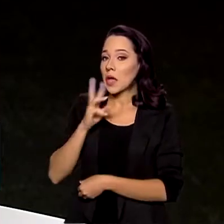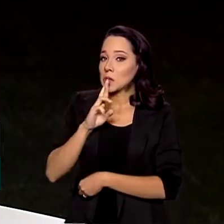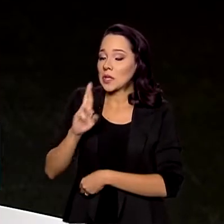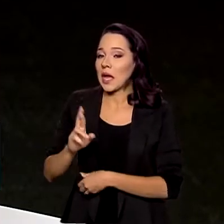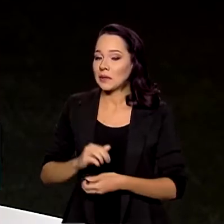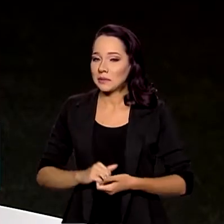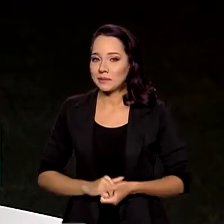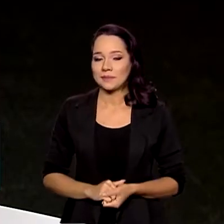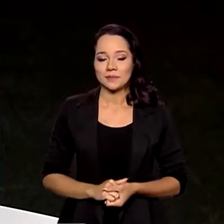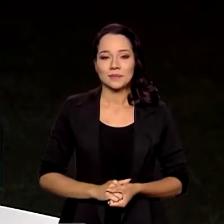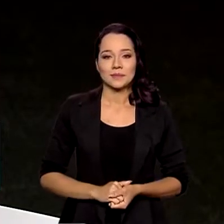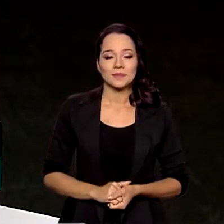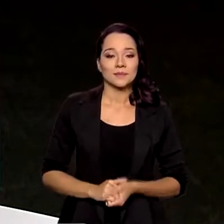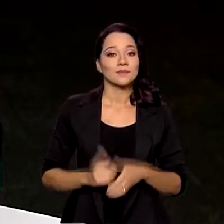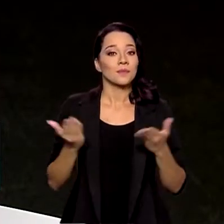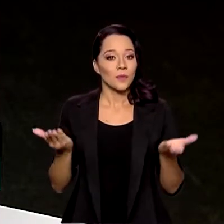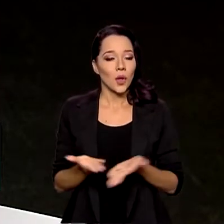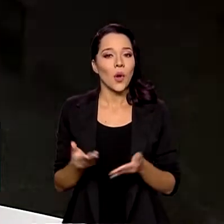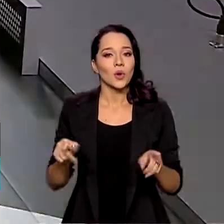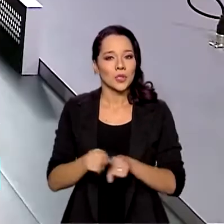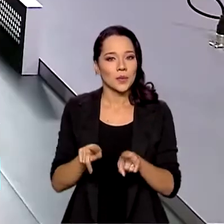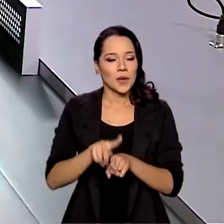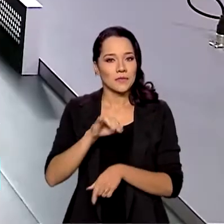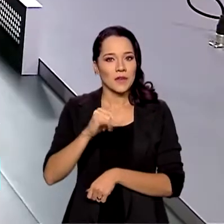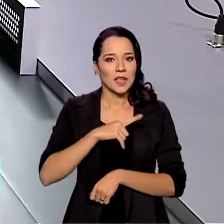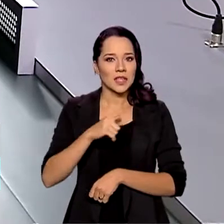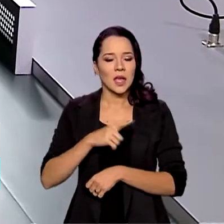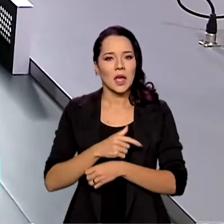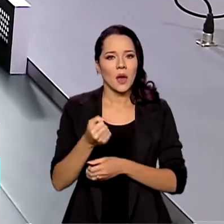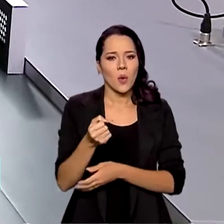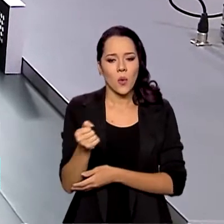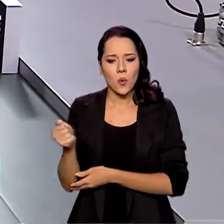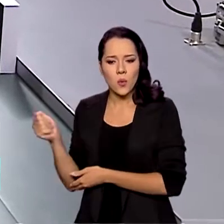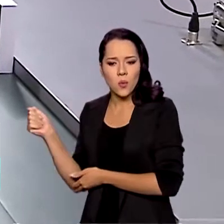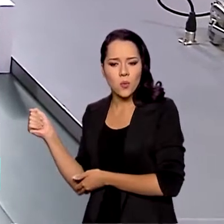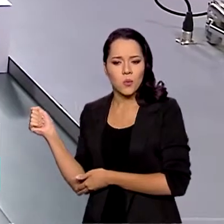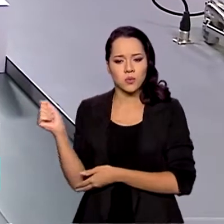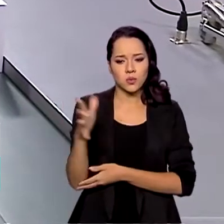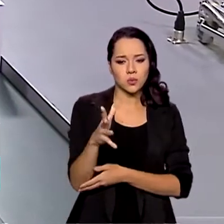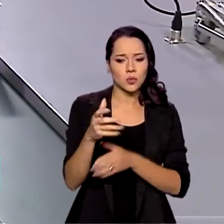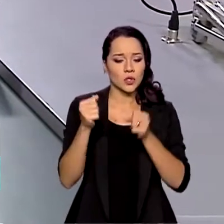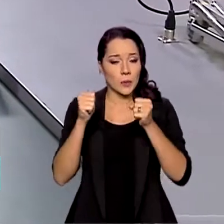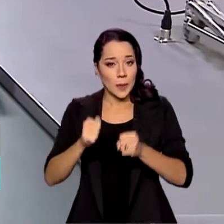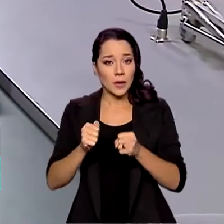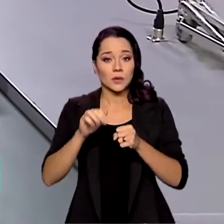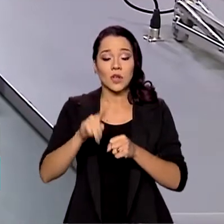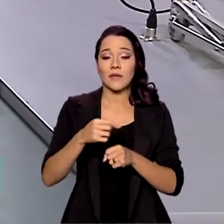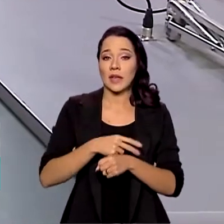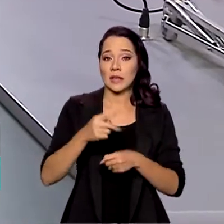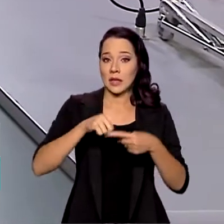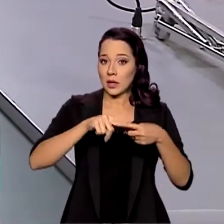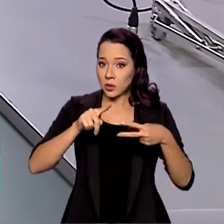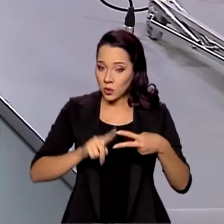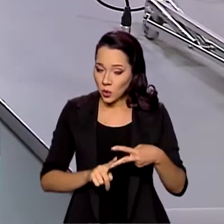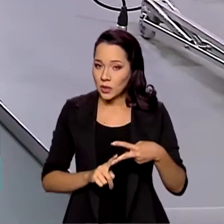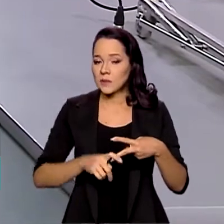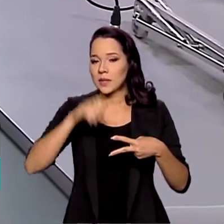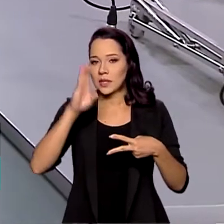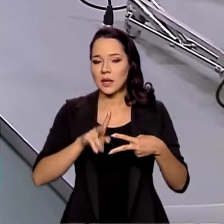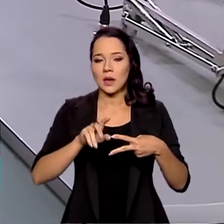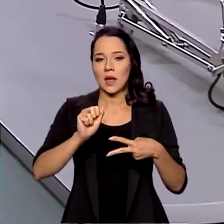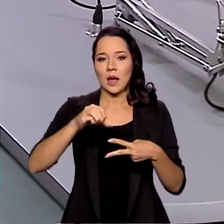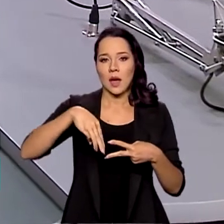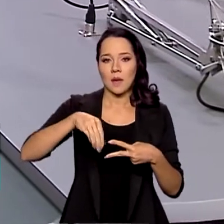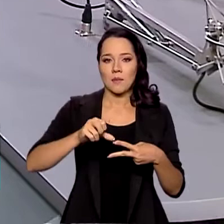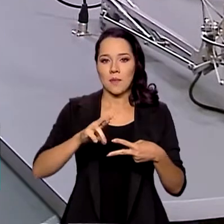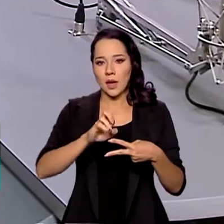finaliza. Hoje também teremos o arremesso de peso, e aí teremos 2 brasileiros na classe F37, o Emanuel Victor de